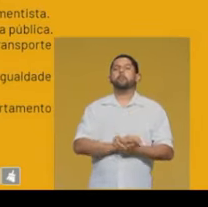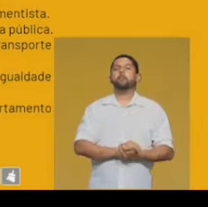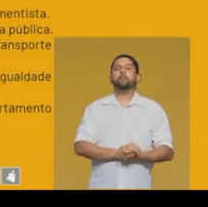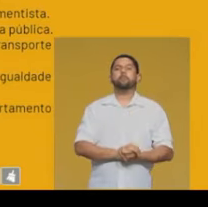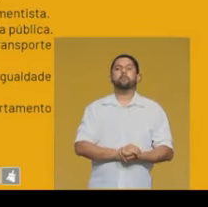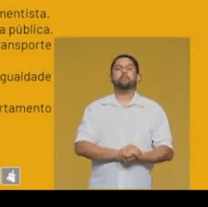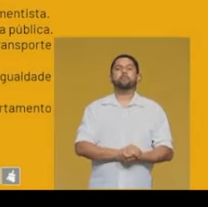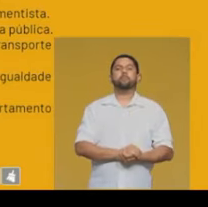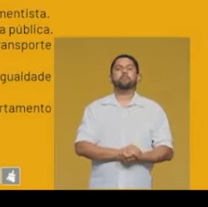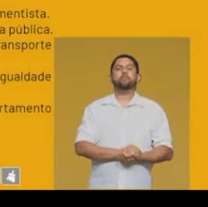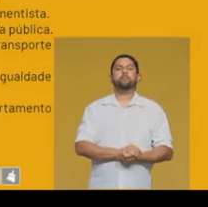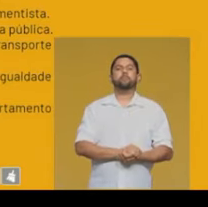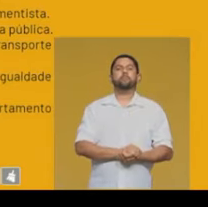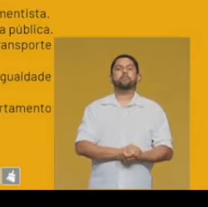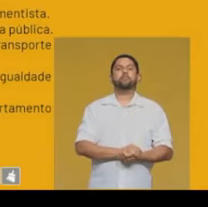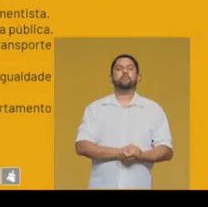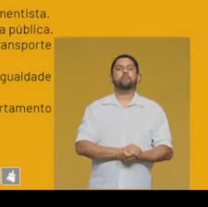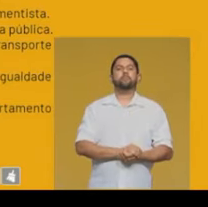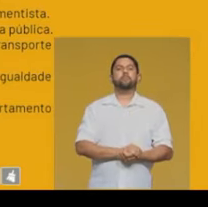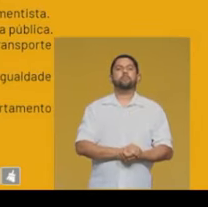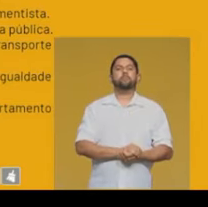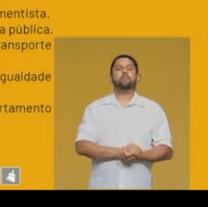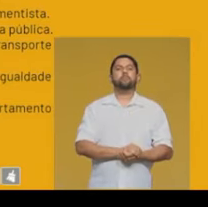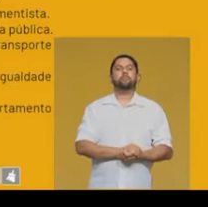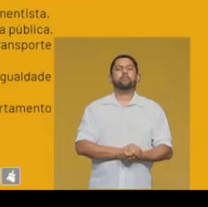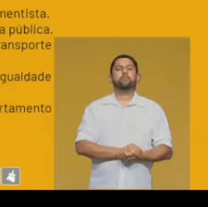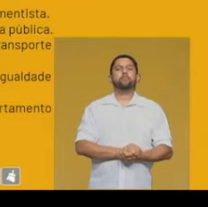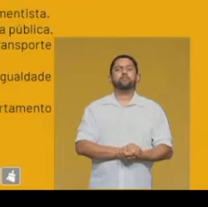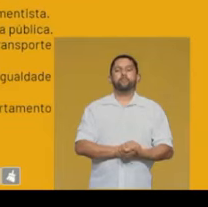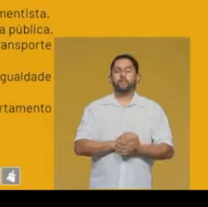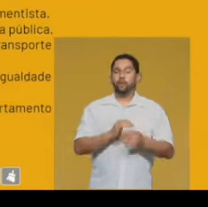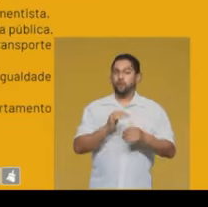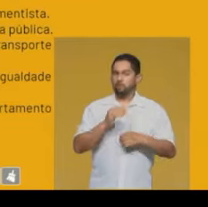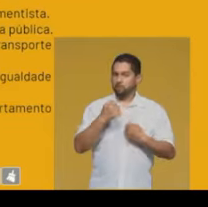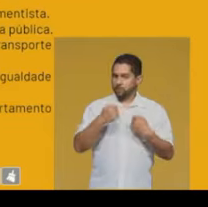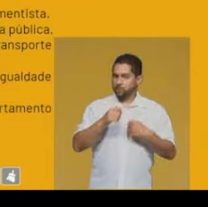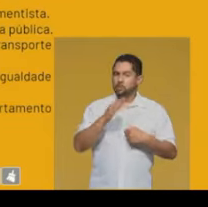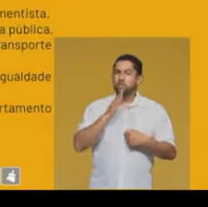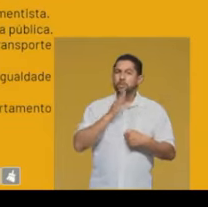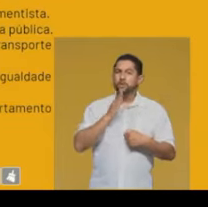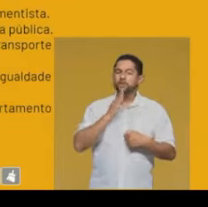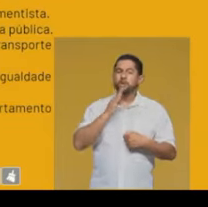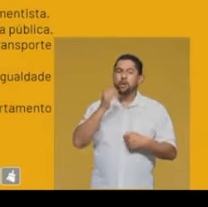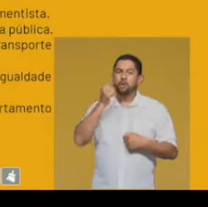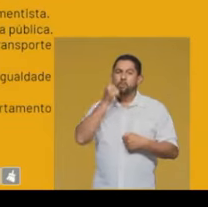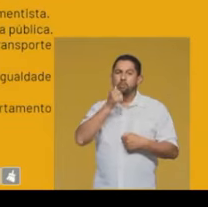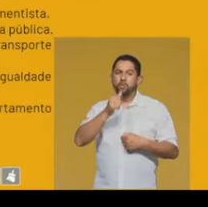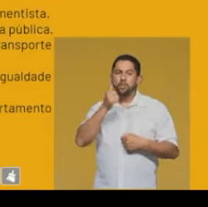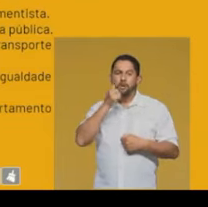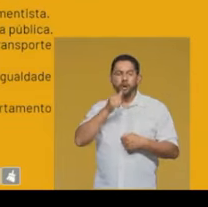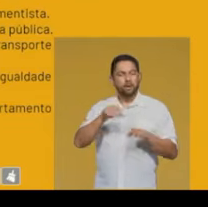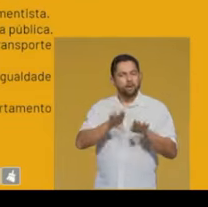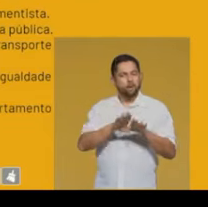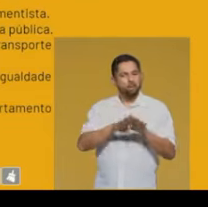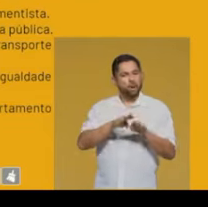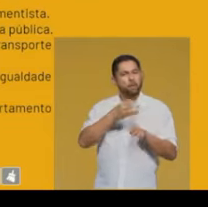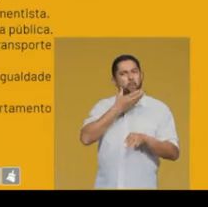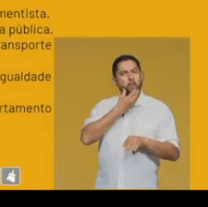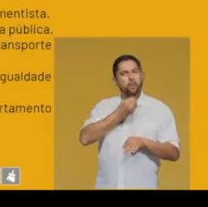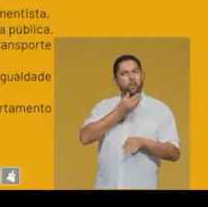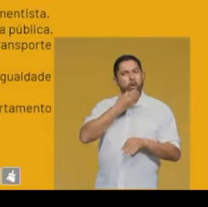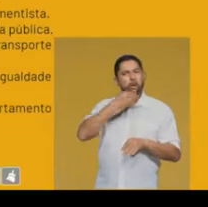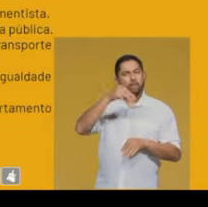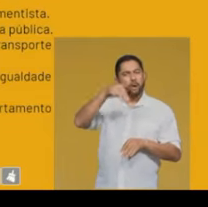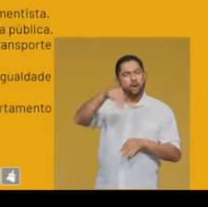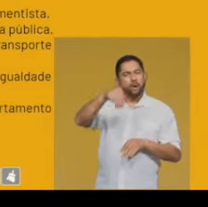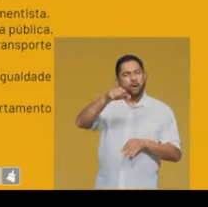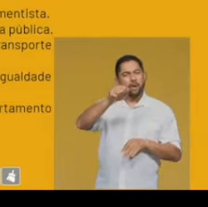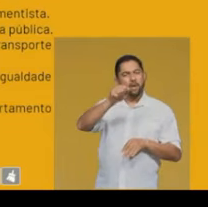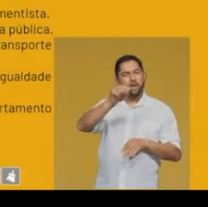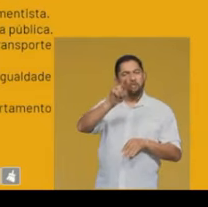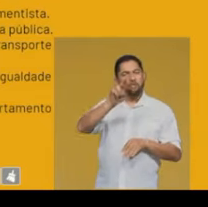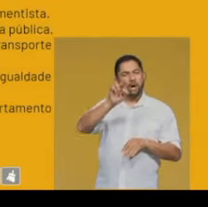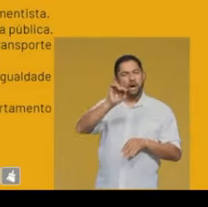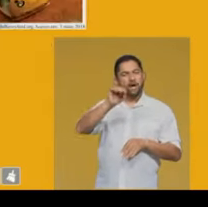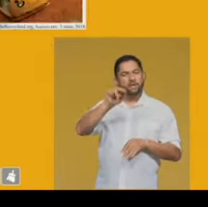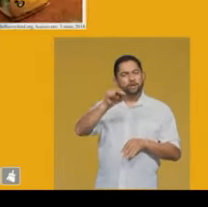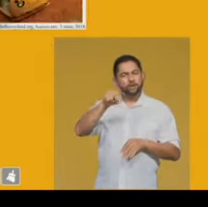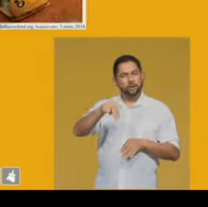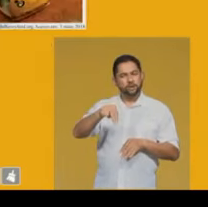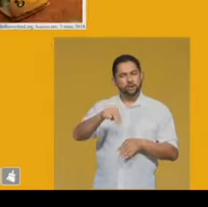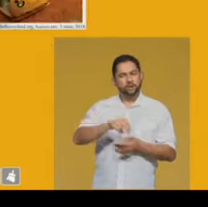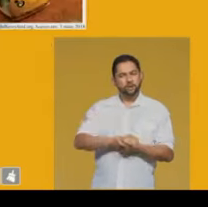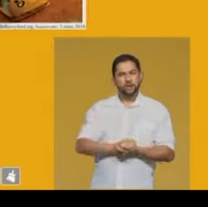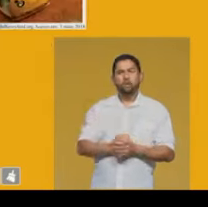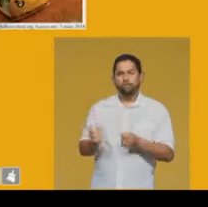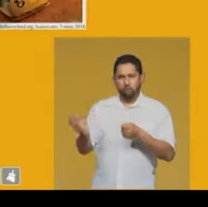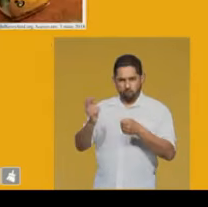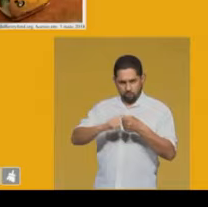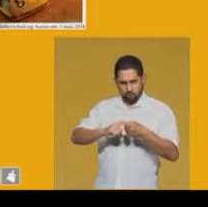o conteúdo? Você tem que saber quem foi Rosa Parks, quem foi Martin Luther King. Porque se você não souber, vamos voltar para a